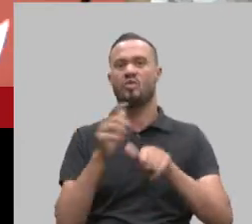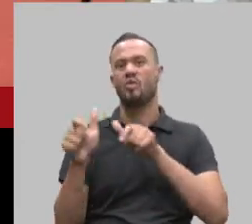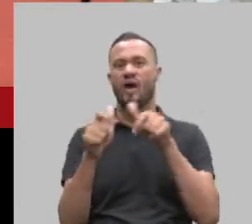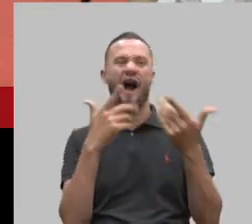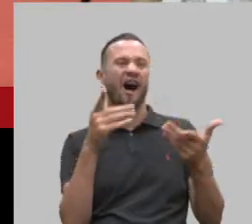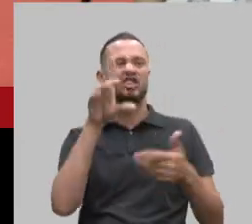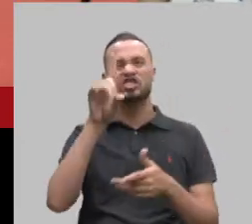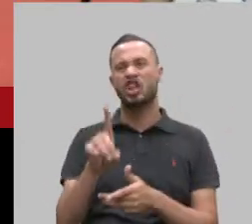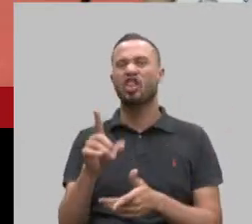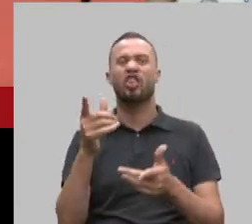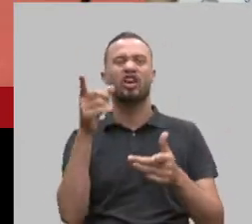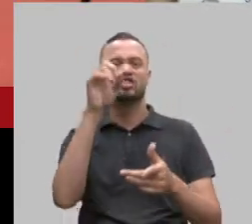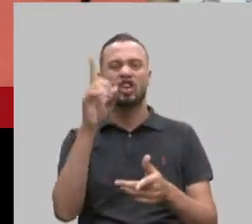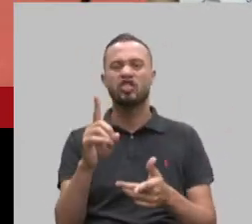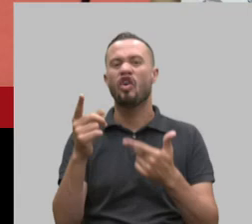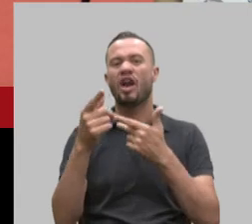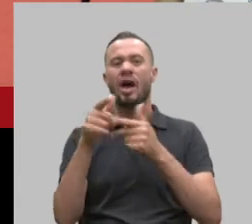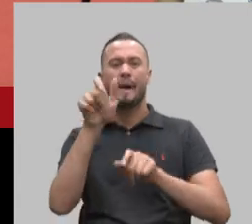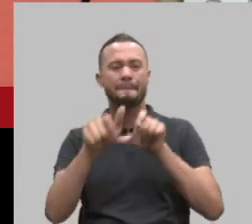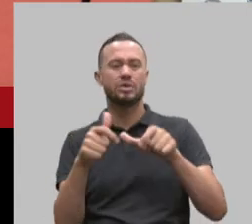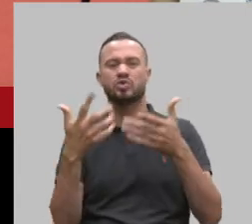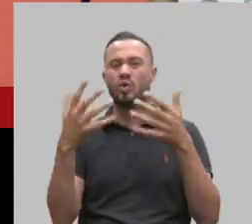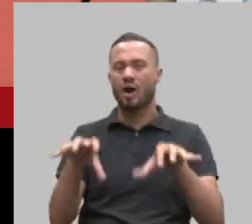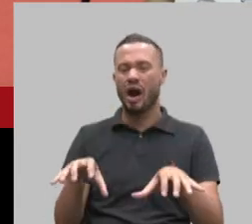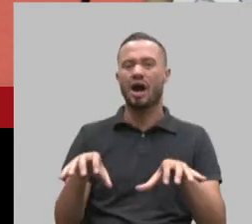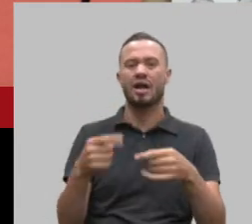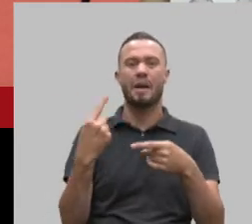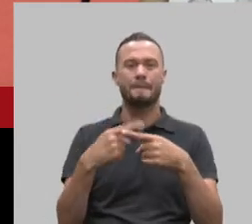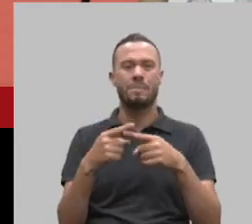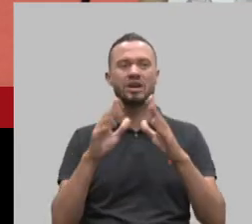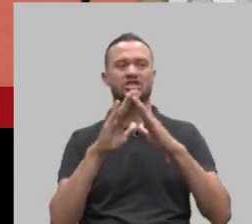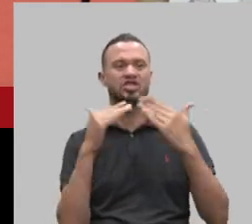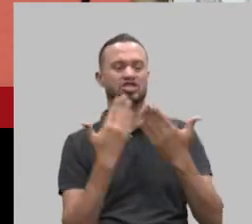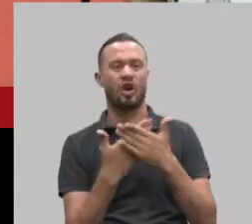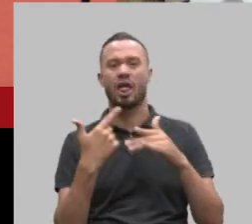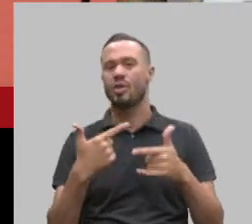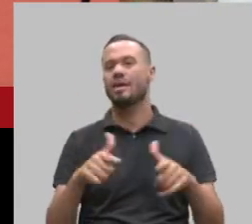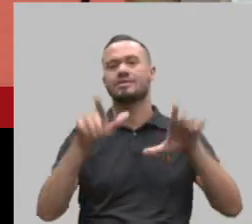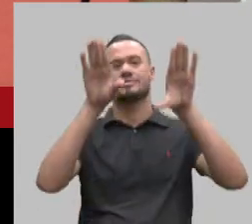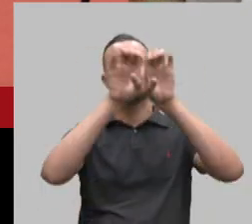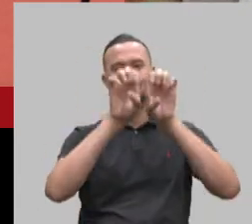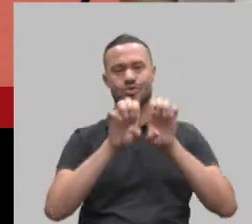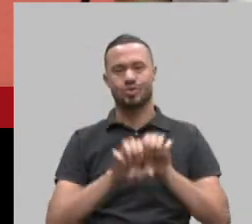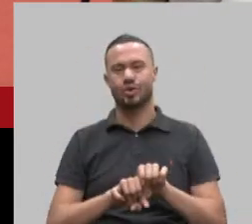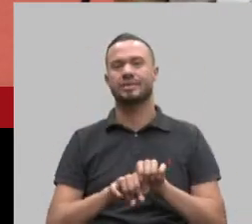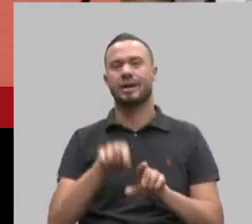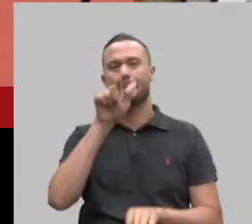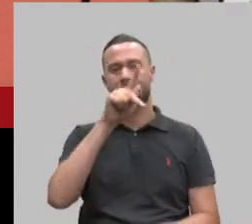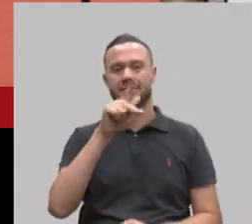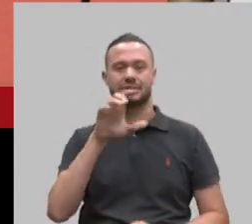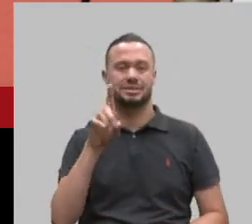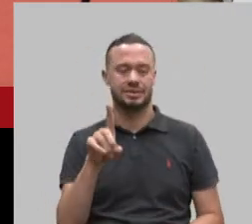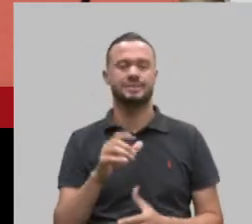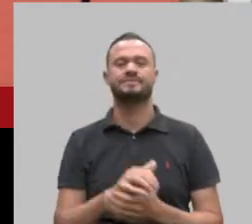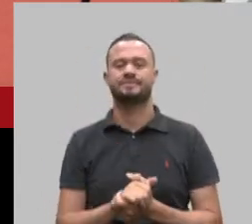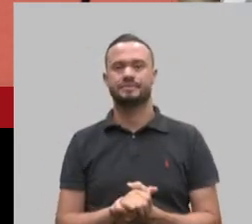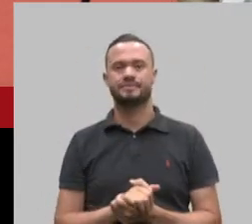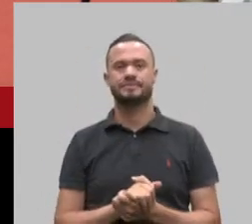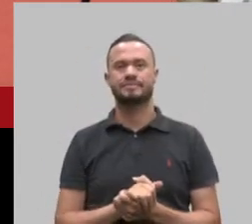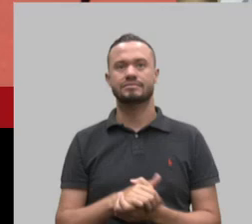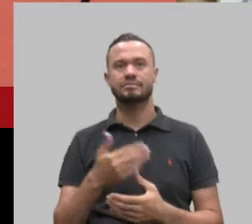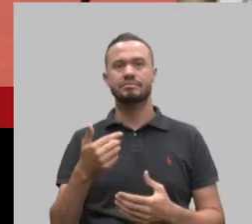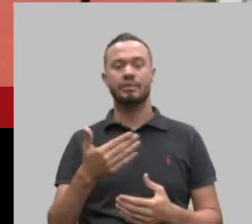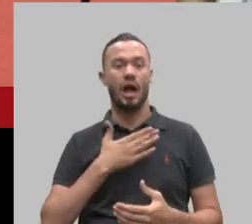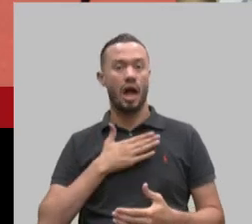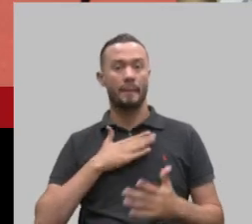coordenadores da escola não querem porque a escola não tem ess estrutura para receber eles a minha escola não tem uma rampa de acesso